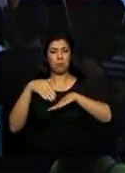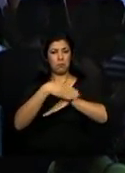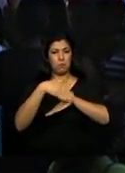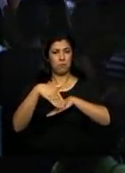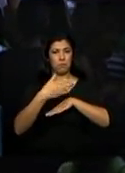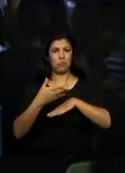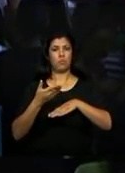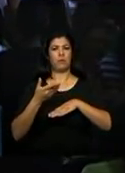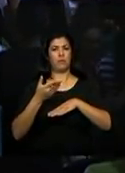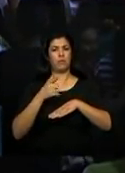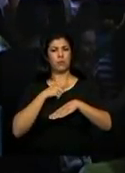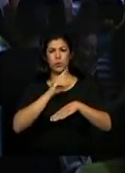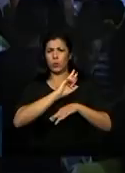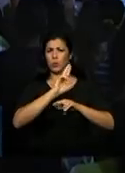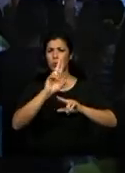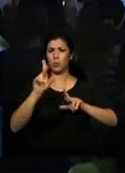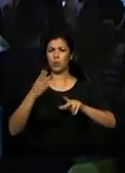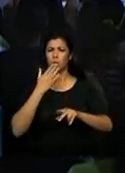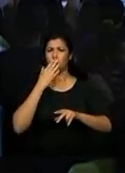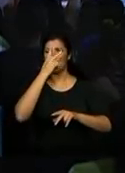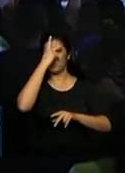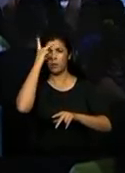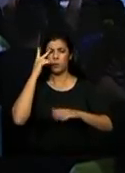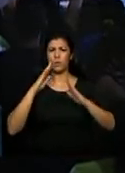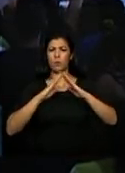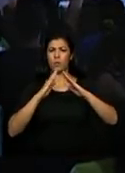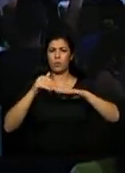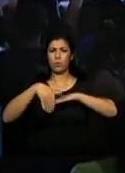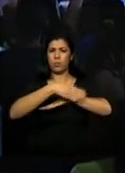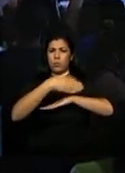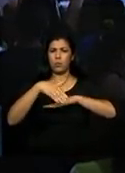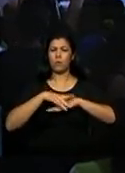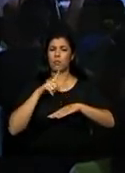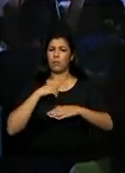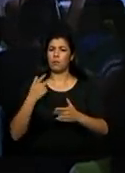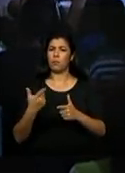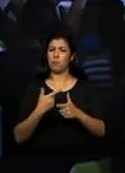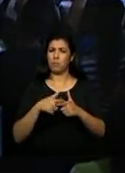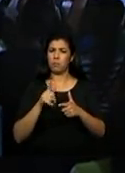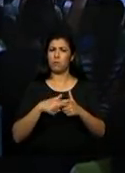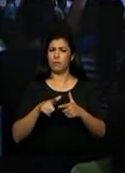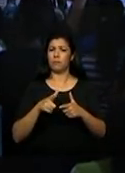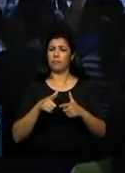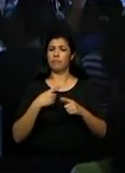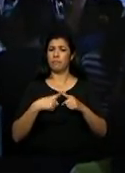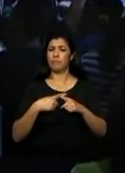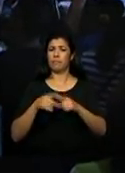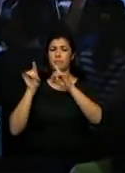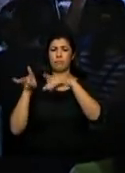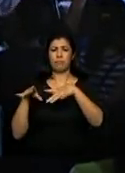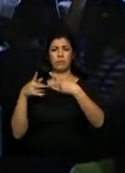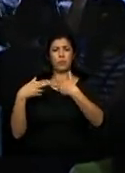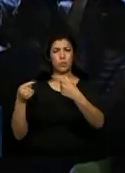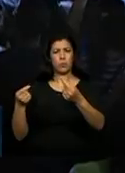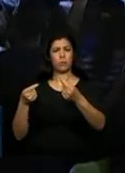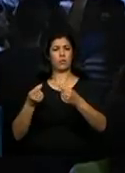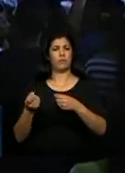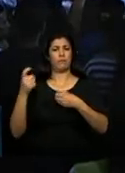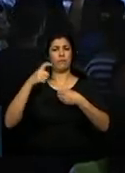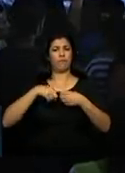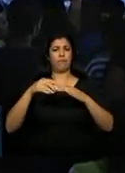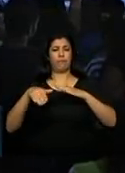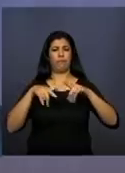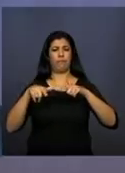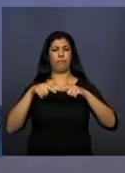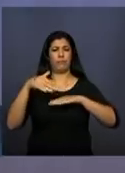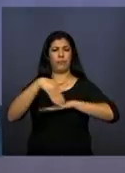temos todos os tipos de pessoas hoje, de classes, em situação de rua. Né? Por isso que essa política intersetorial, que é o